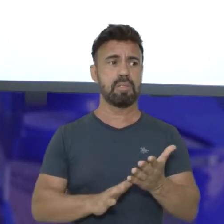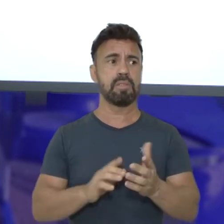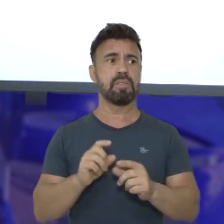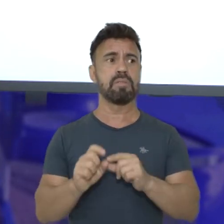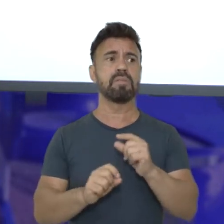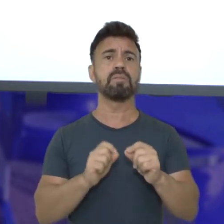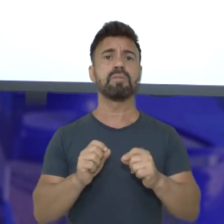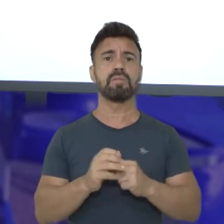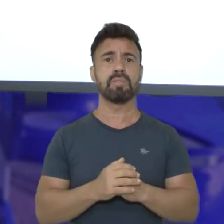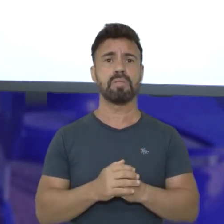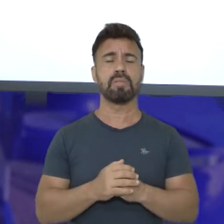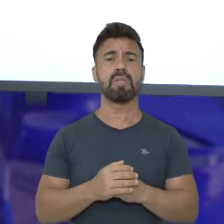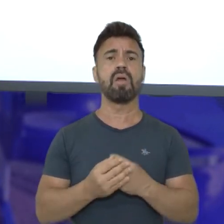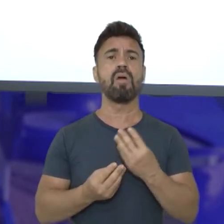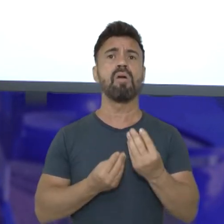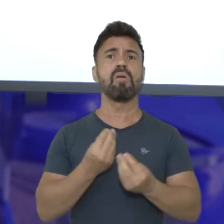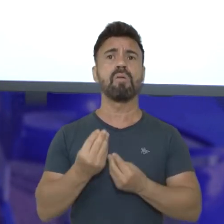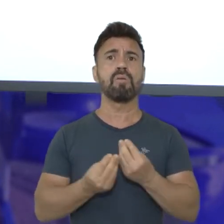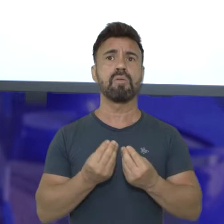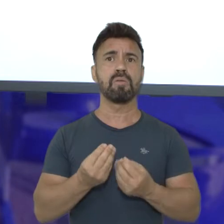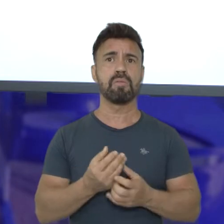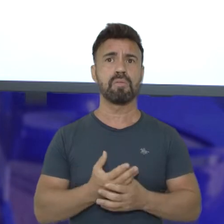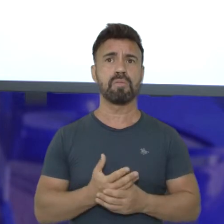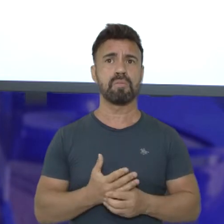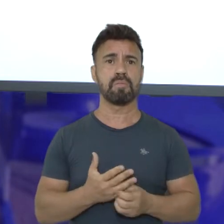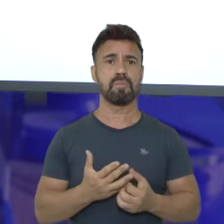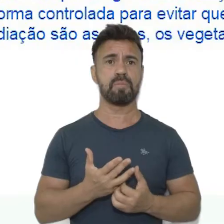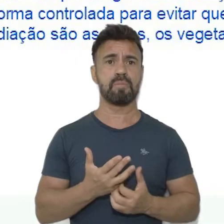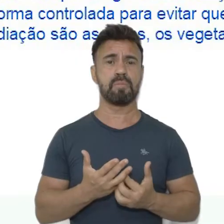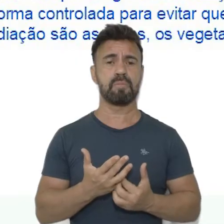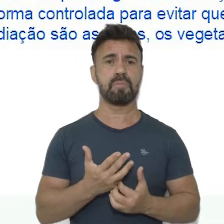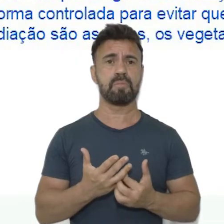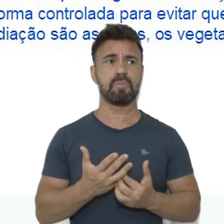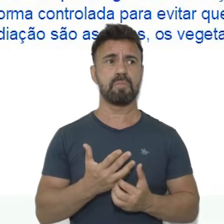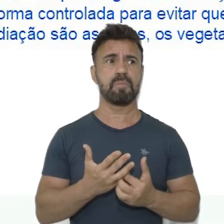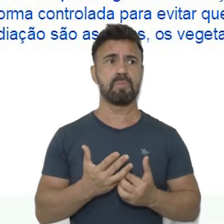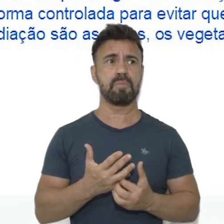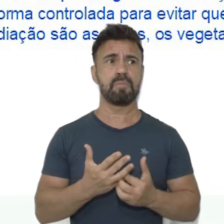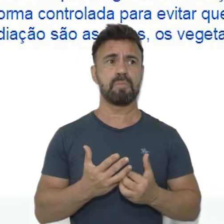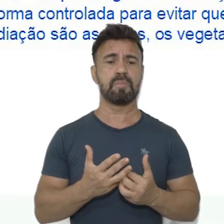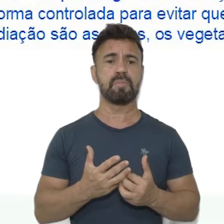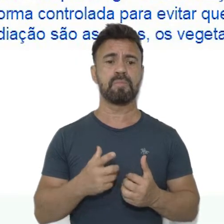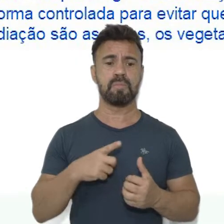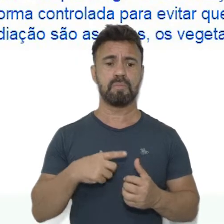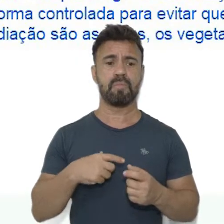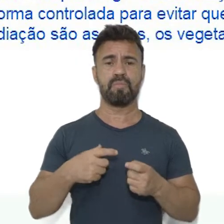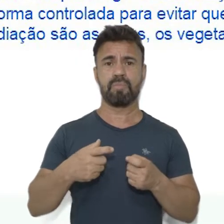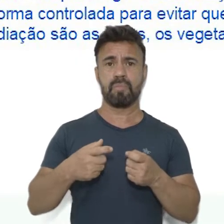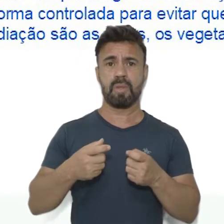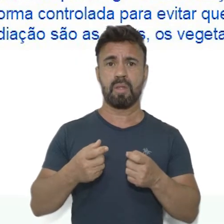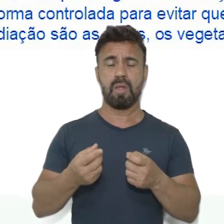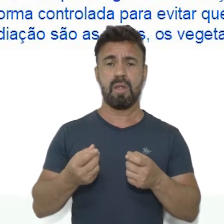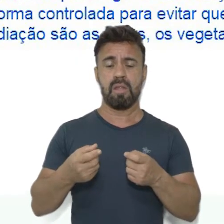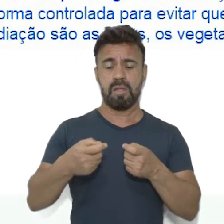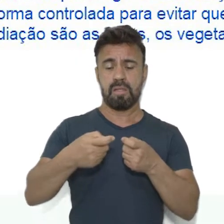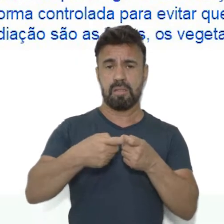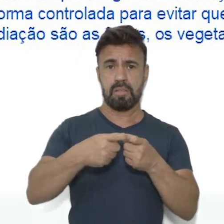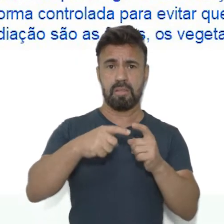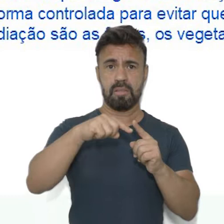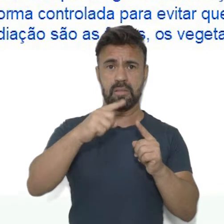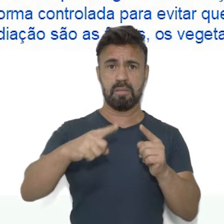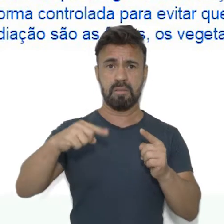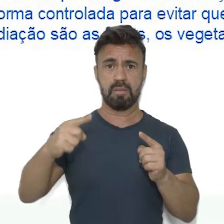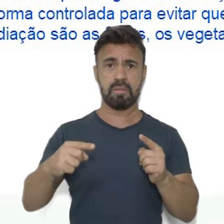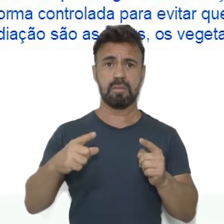sobre a sistemização, diz aqui, ó, além de ter aplicação na medicina, a radiação ela também